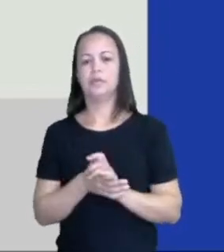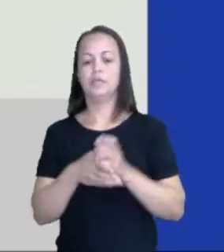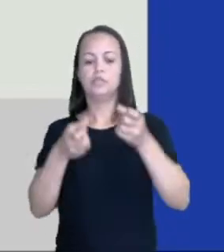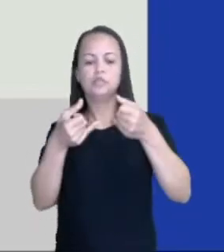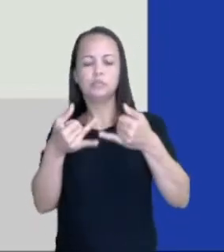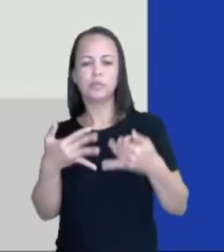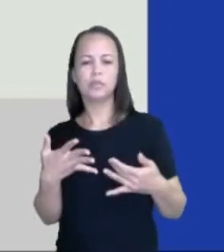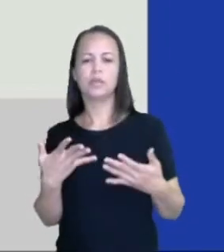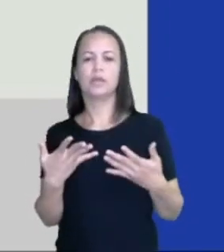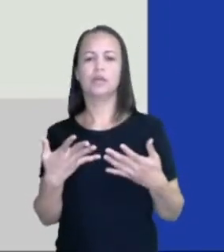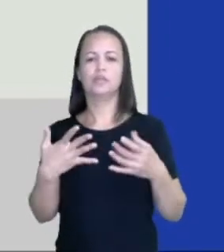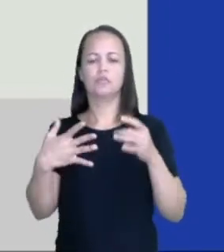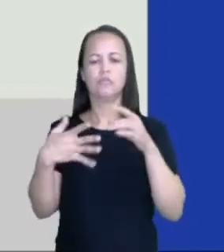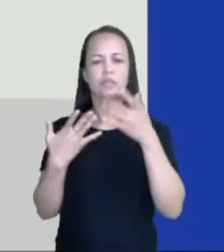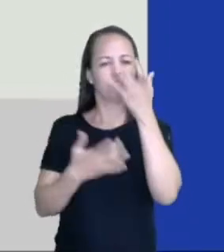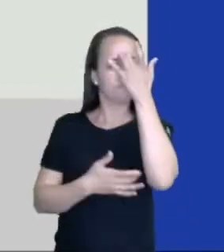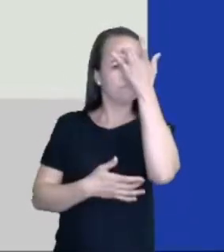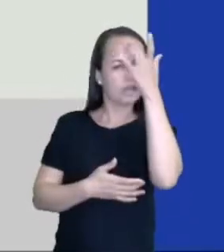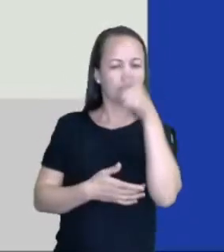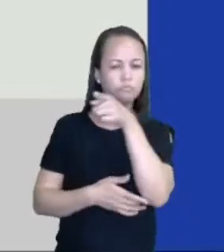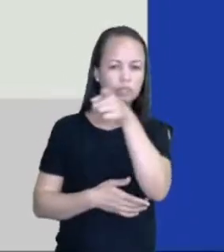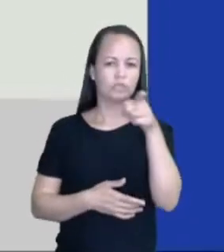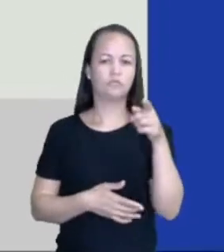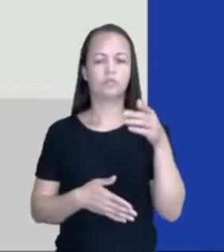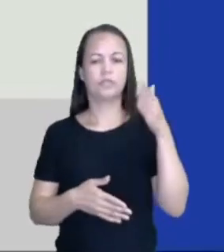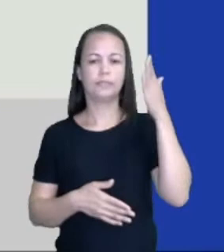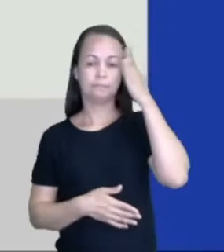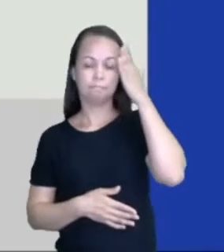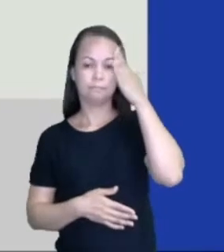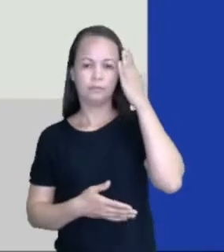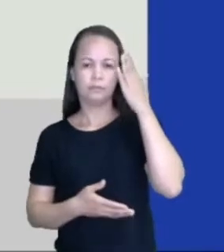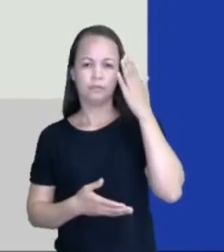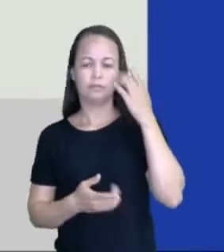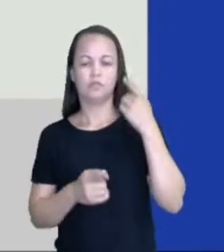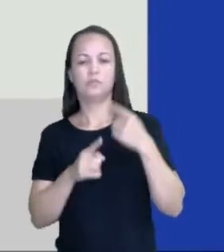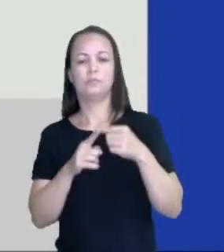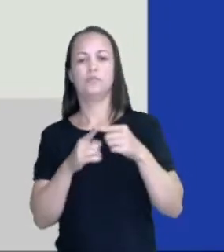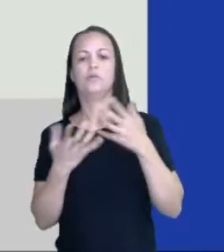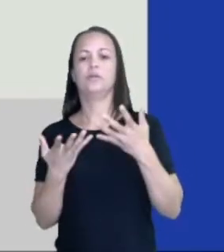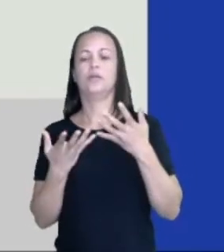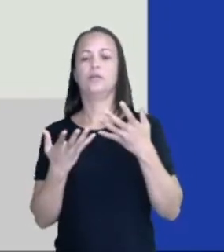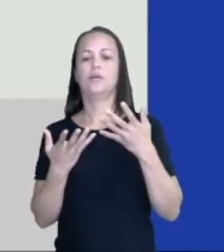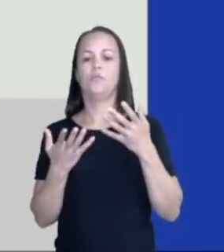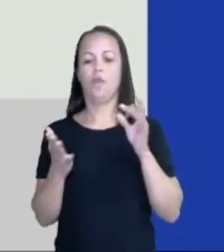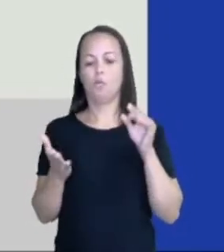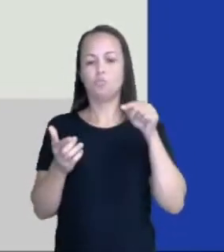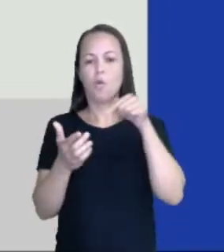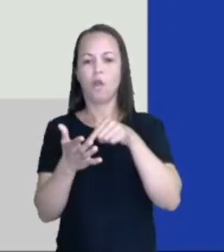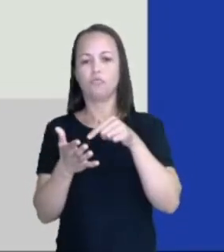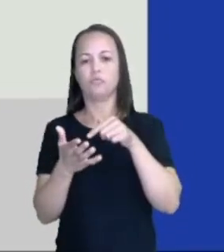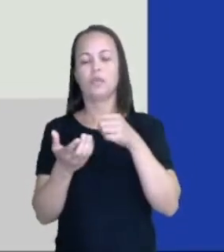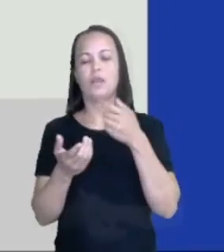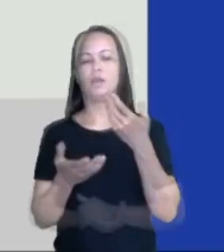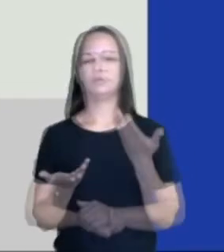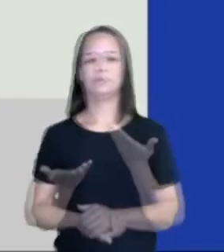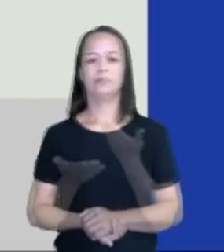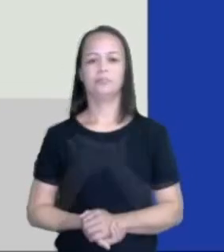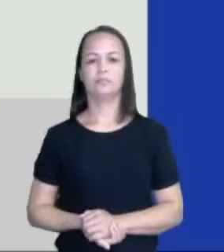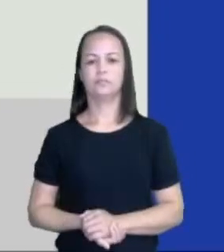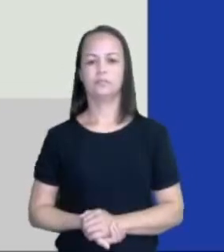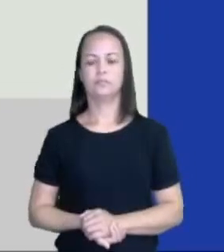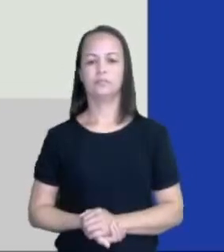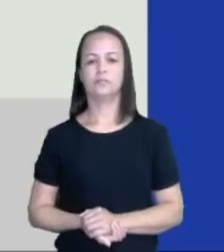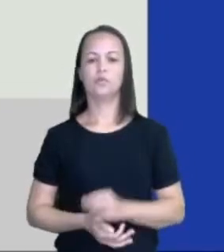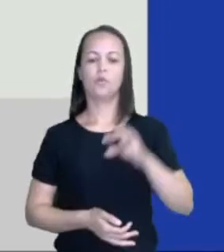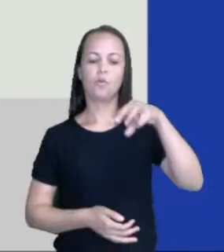explicando de uma forma que fique mais fácil para vocês entenderem, porque esse não é o alvo da nossa aula de hoje.